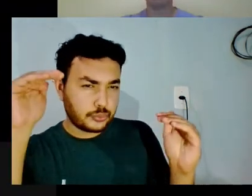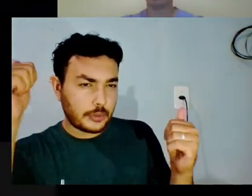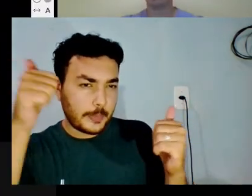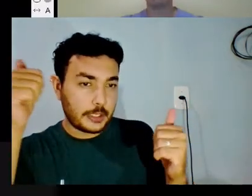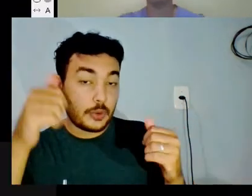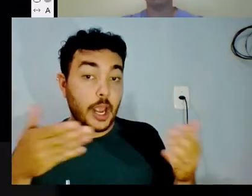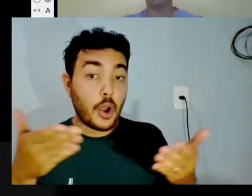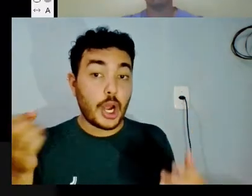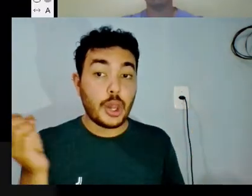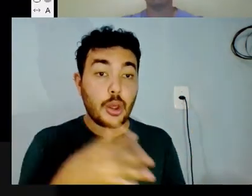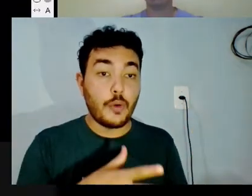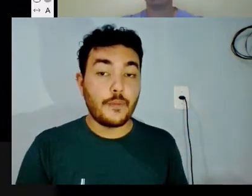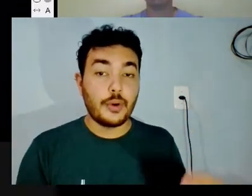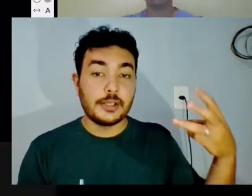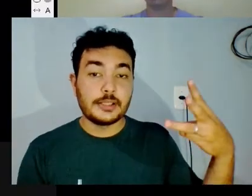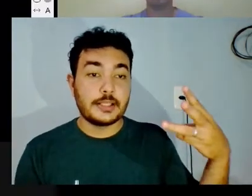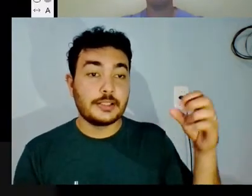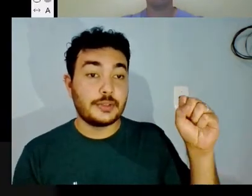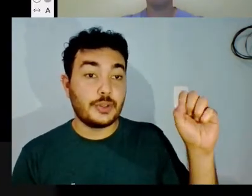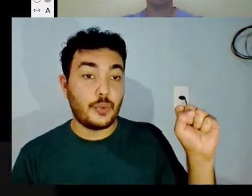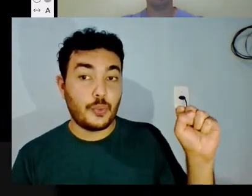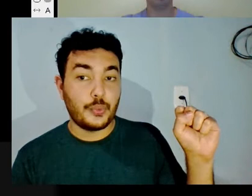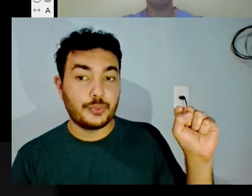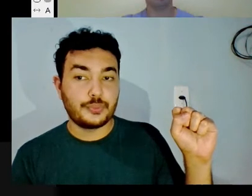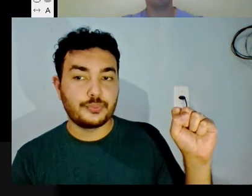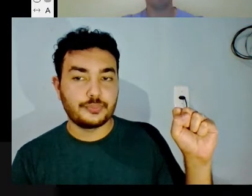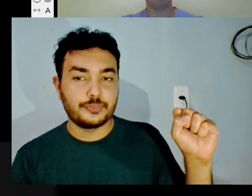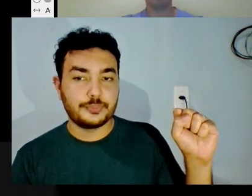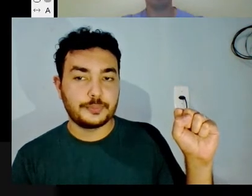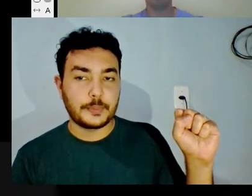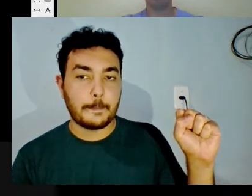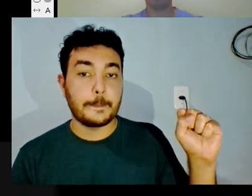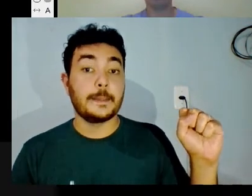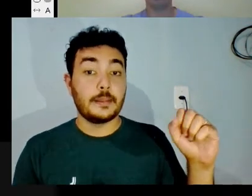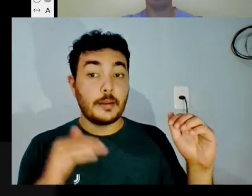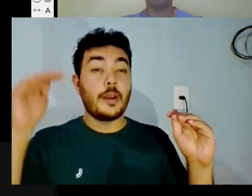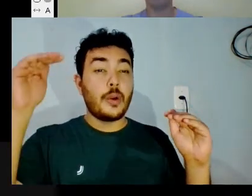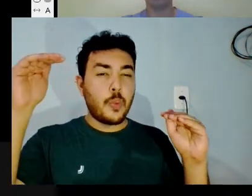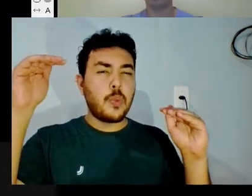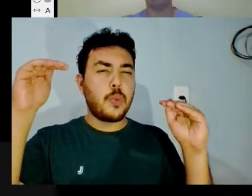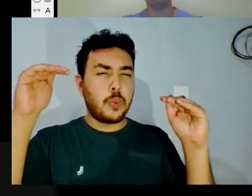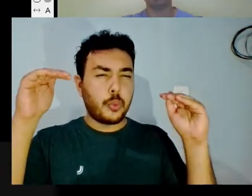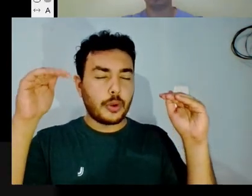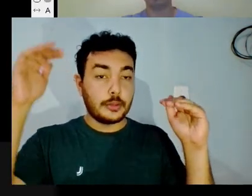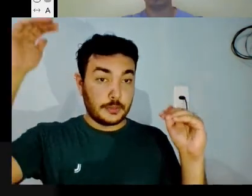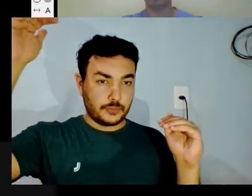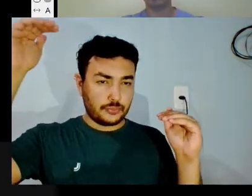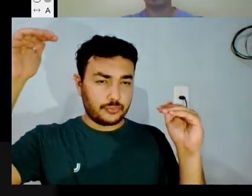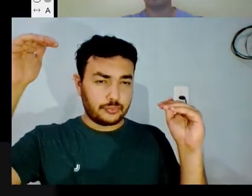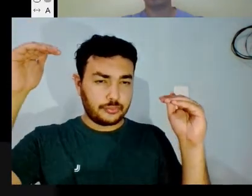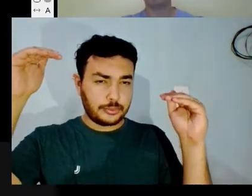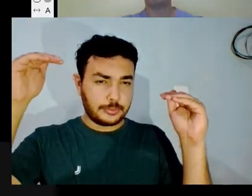nova equação, observem o valor obtido. O valor obtido, ó, foi mais próximo ainda, foi ainda um pouco distante,